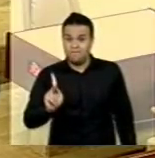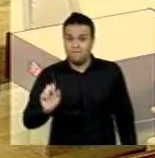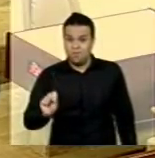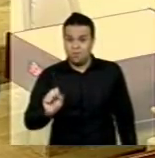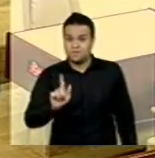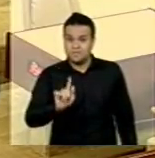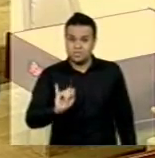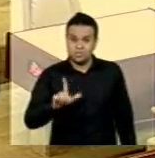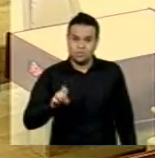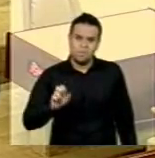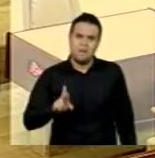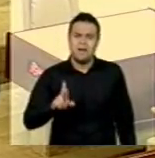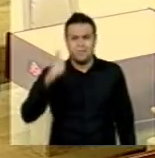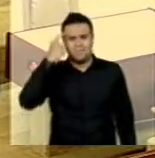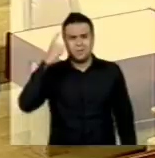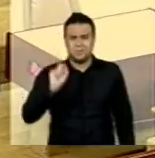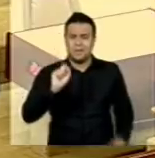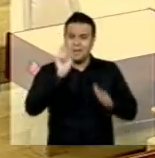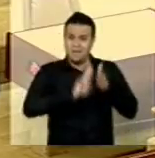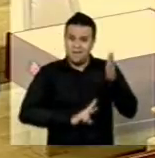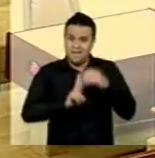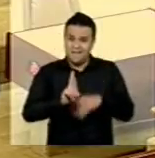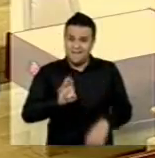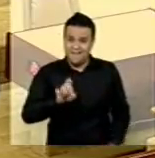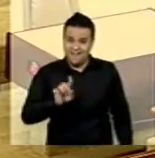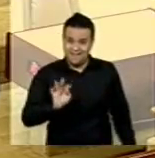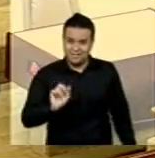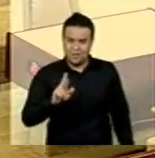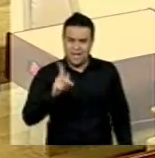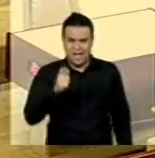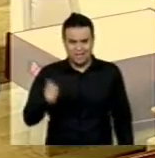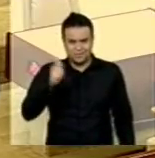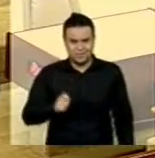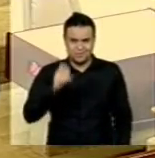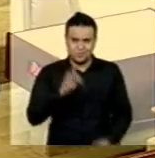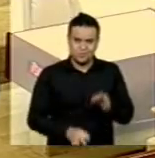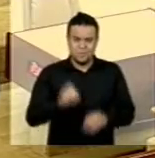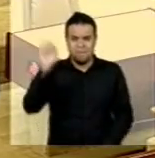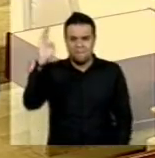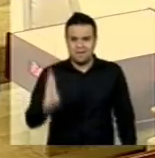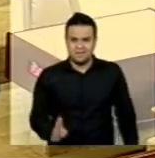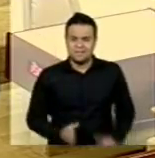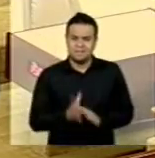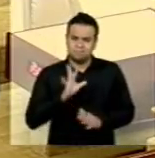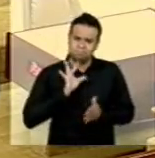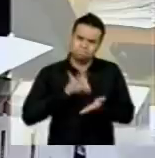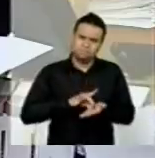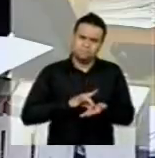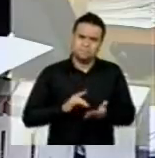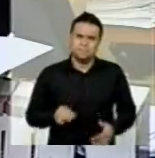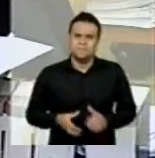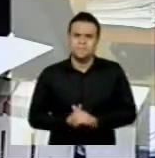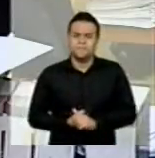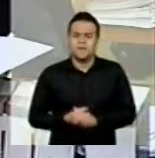ministro relator, que a Associação de Magistrados Brasileiros dispõe de efetiva legitimidade ativa